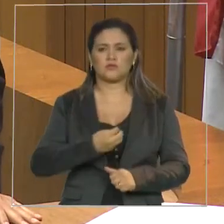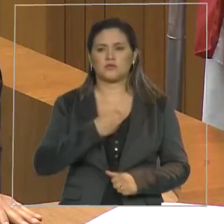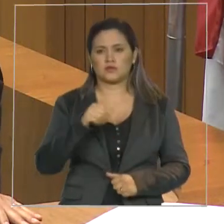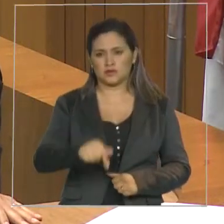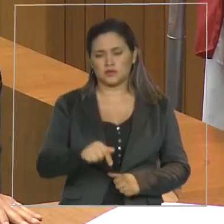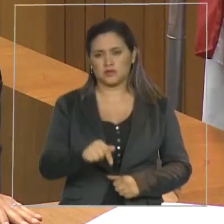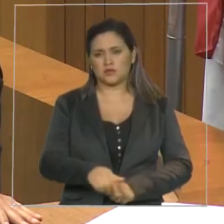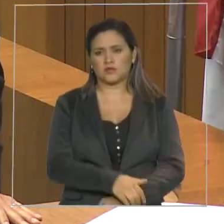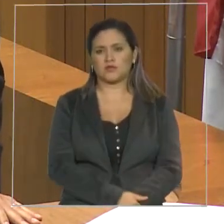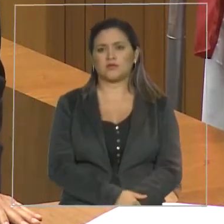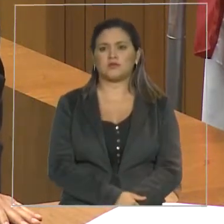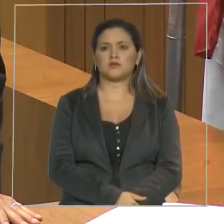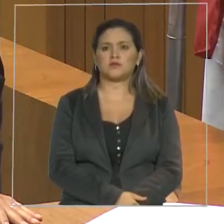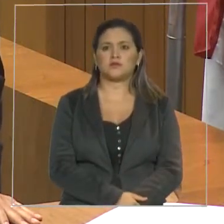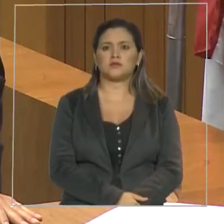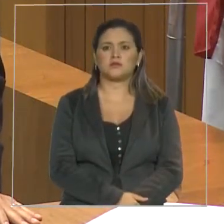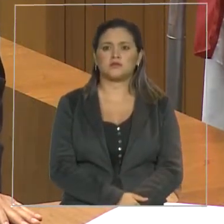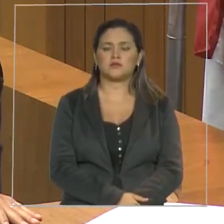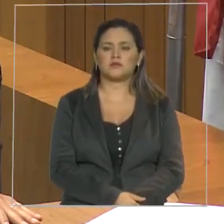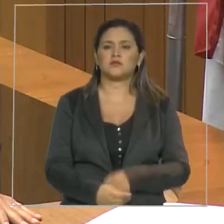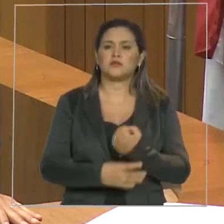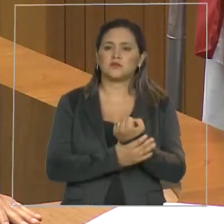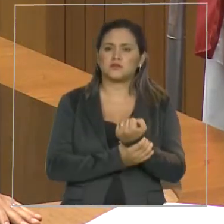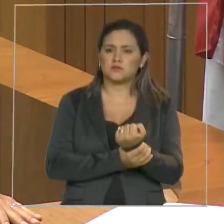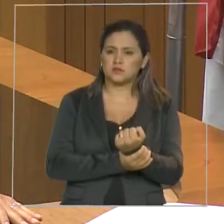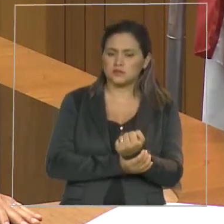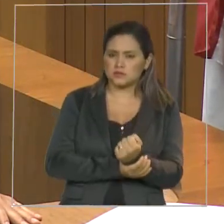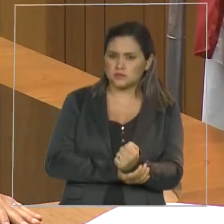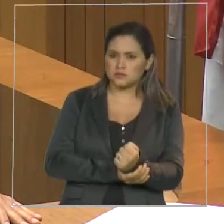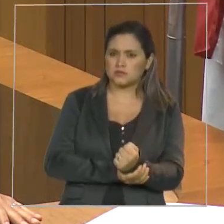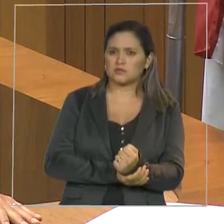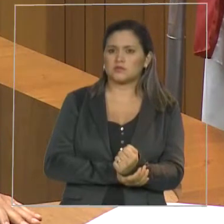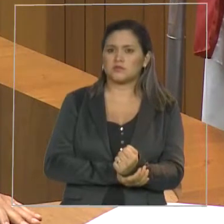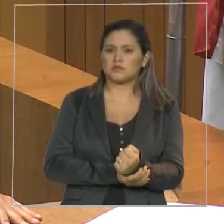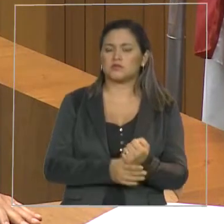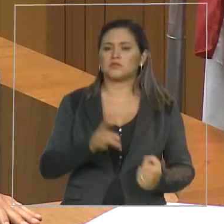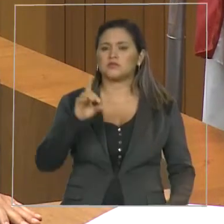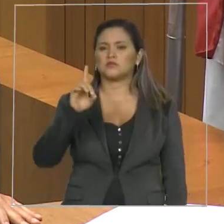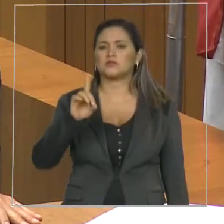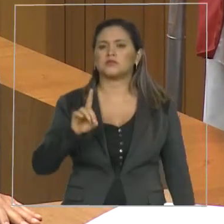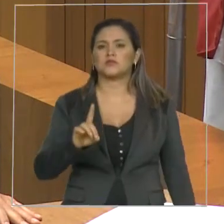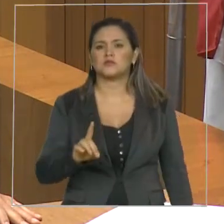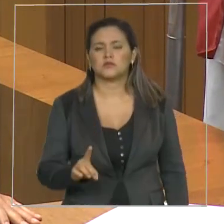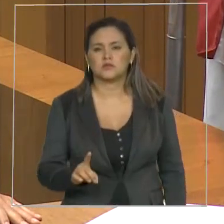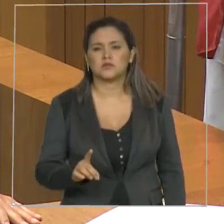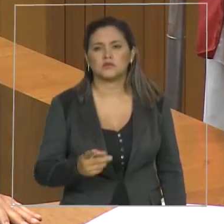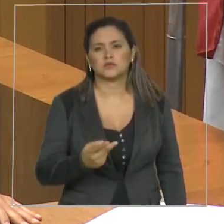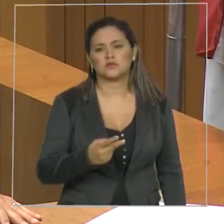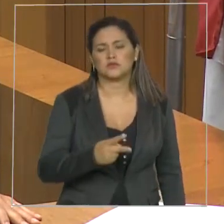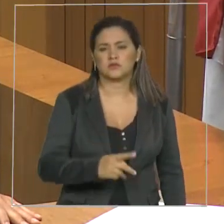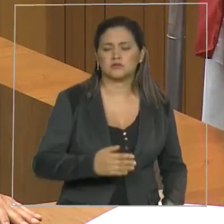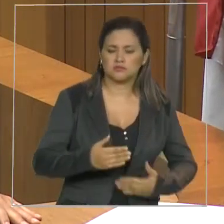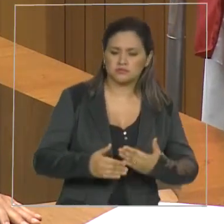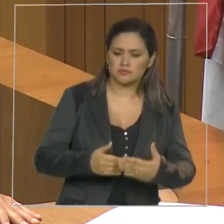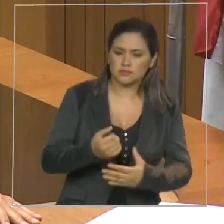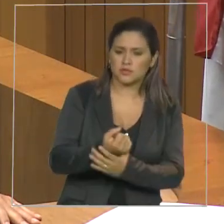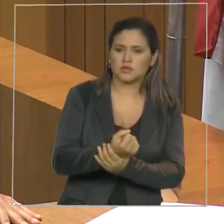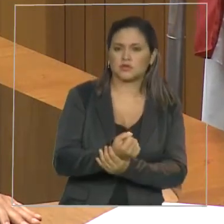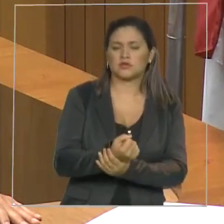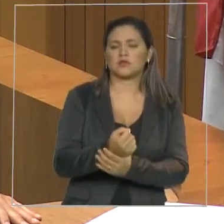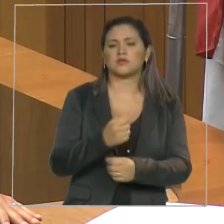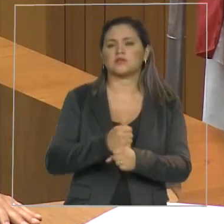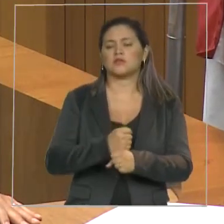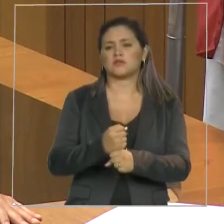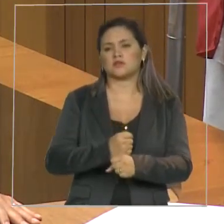no sentido de garantir, pelo menos, o direito que lhes foi assegurado ao longo dos anos. E é isso que